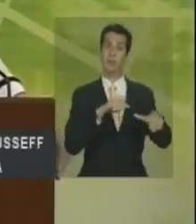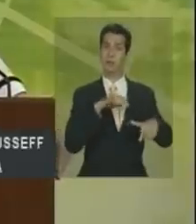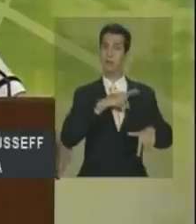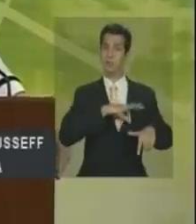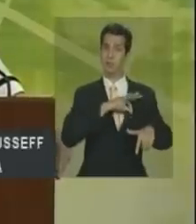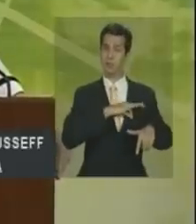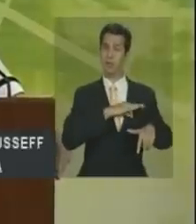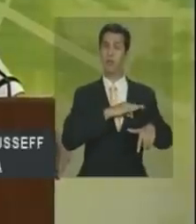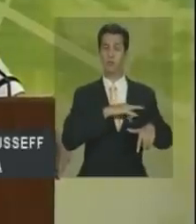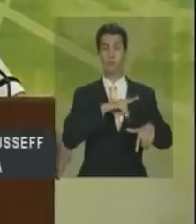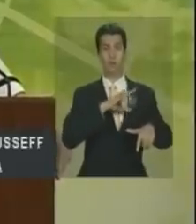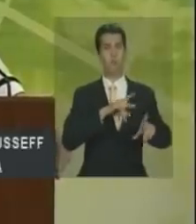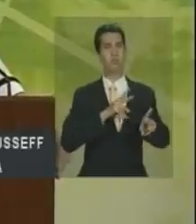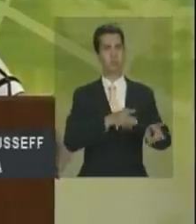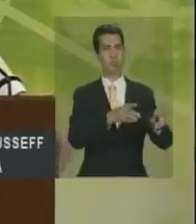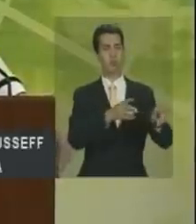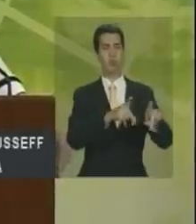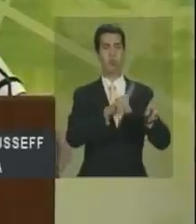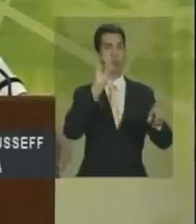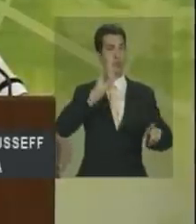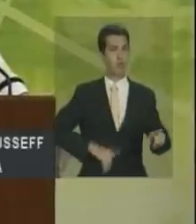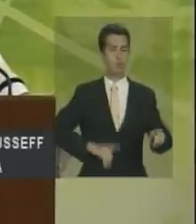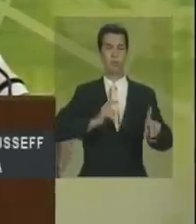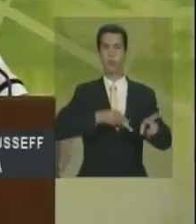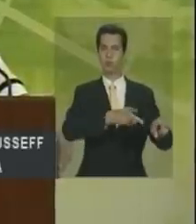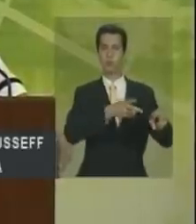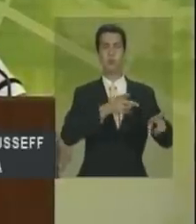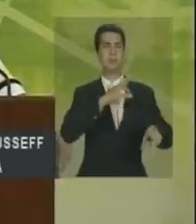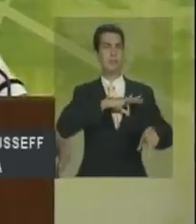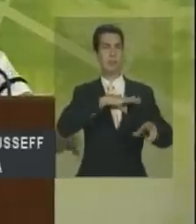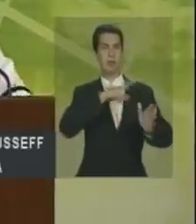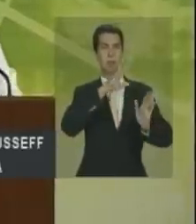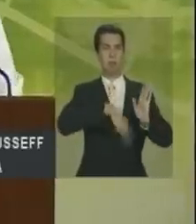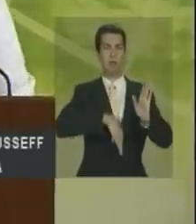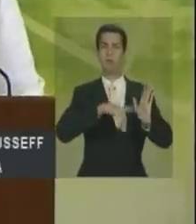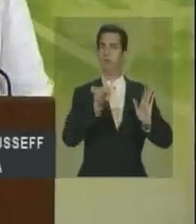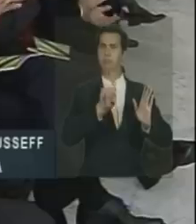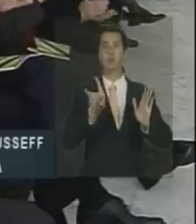retirar direito dos trabalhadores e sem reduzir salários.